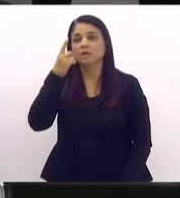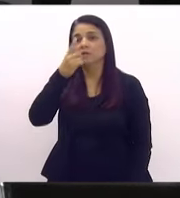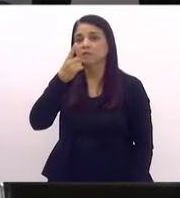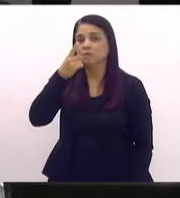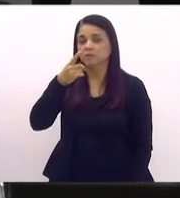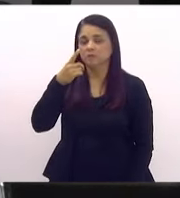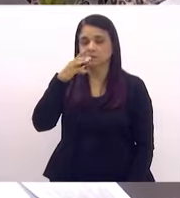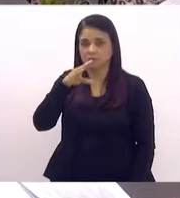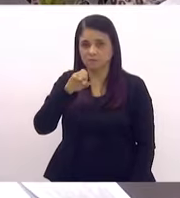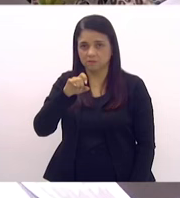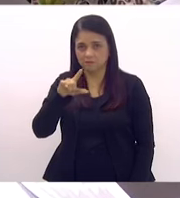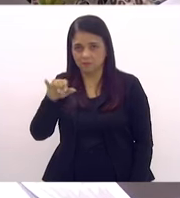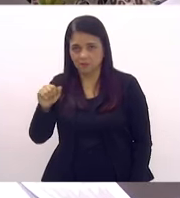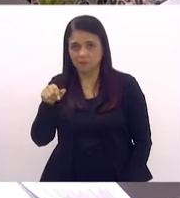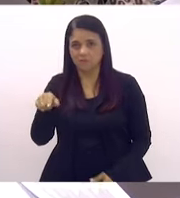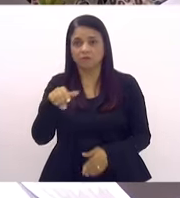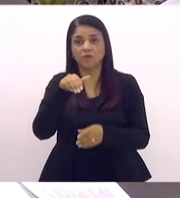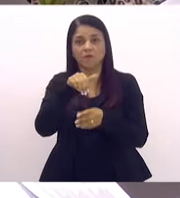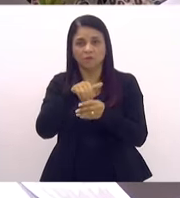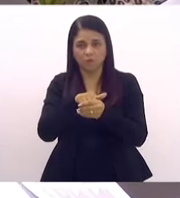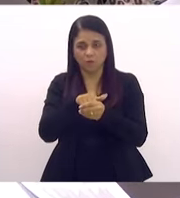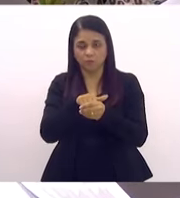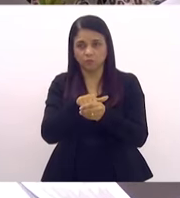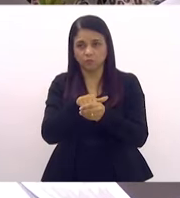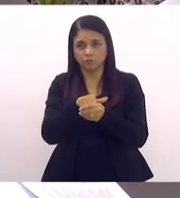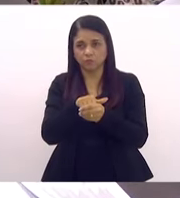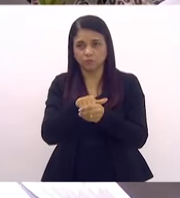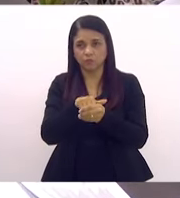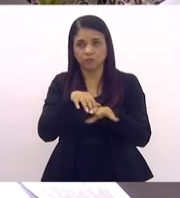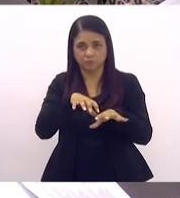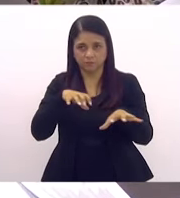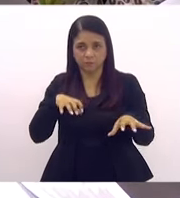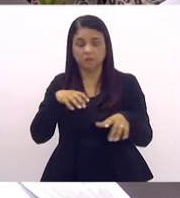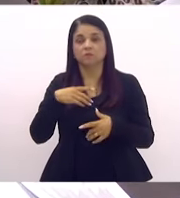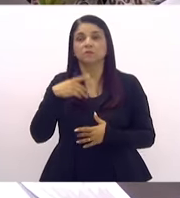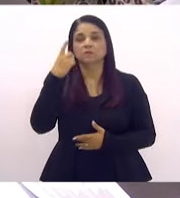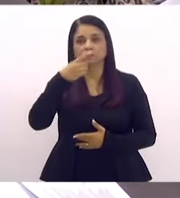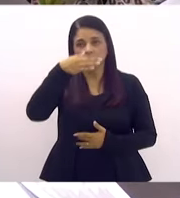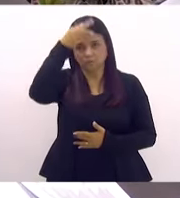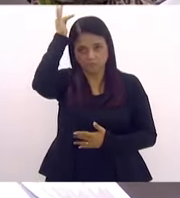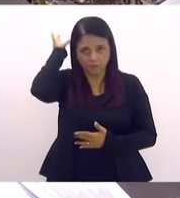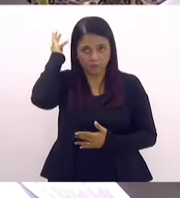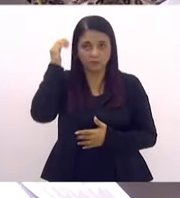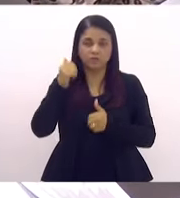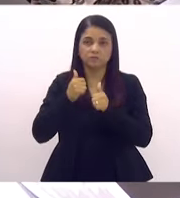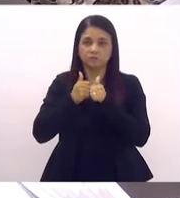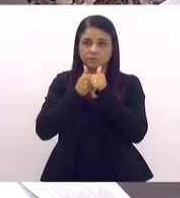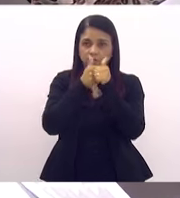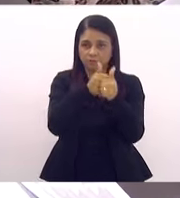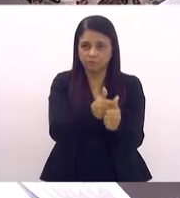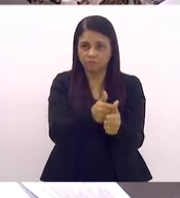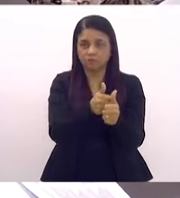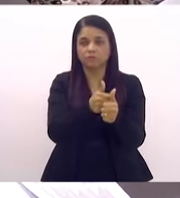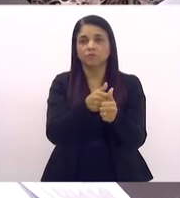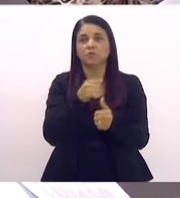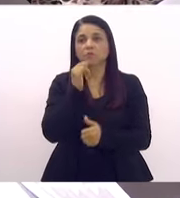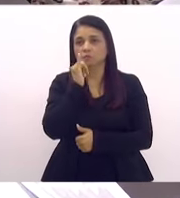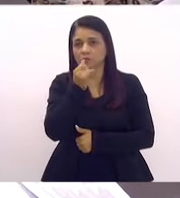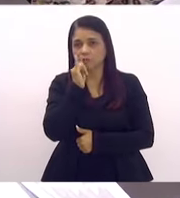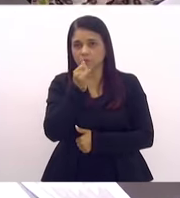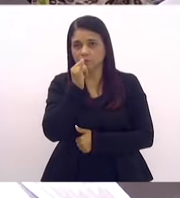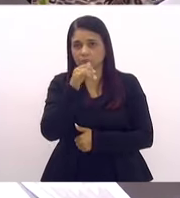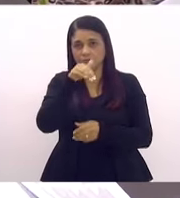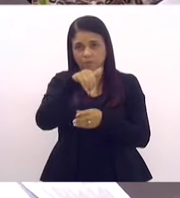Célia, vai já o voto em separado. Deputado Fred. Eu sigo o voto do relator com